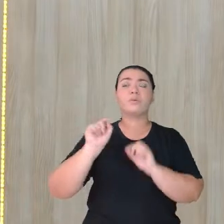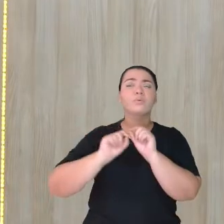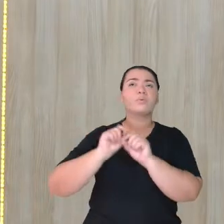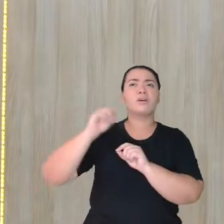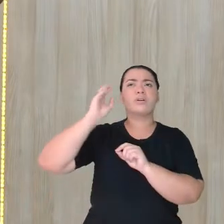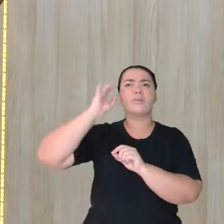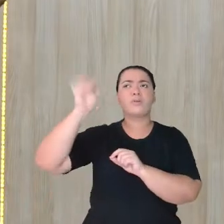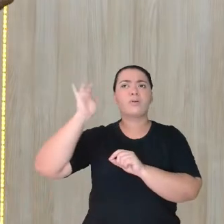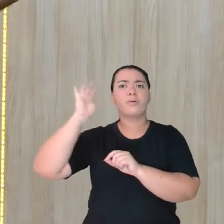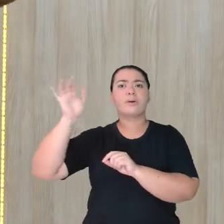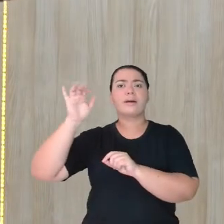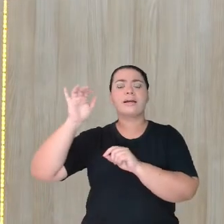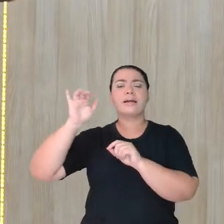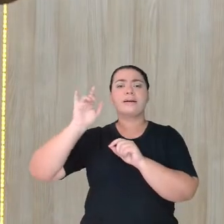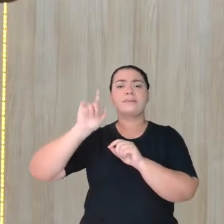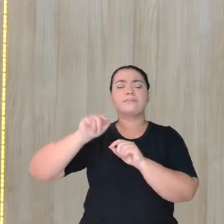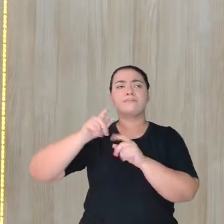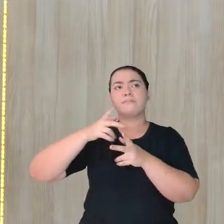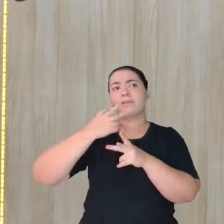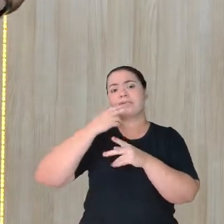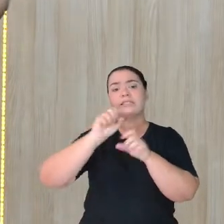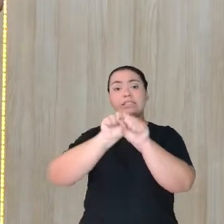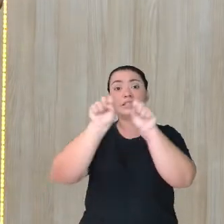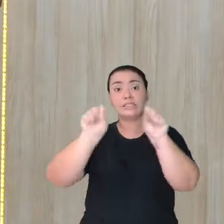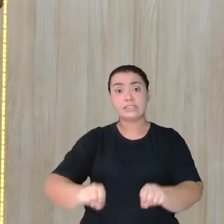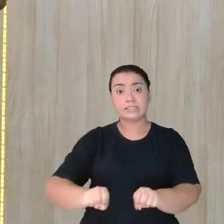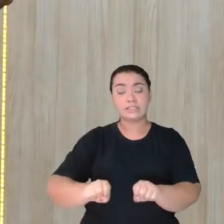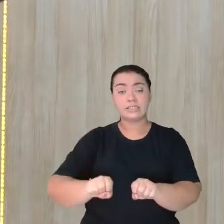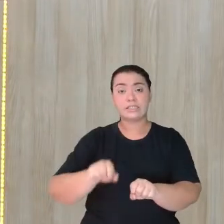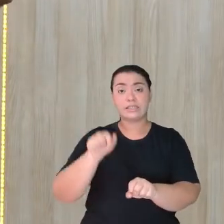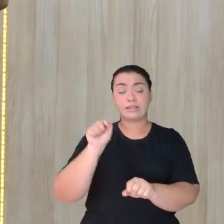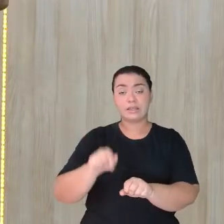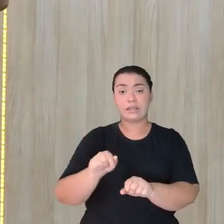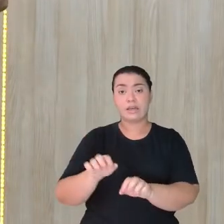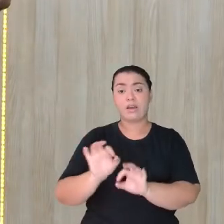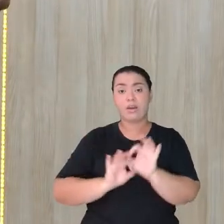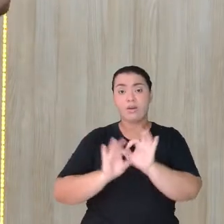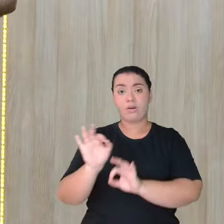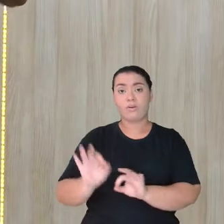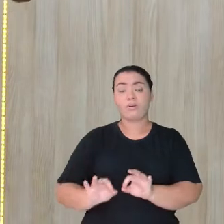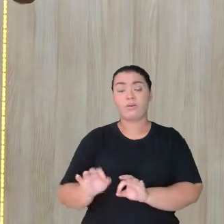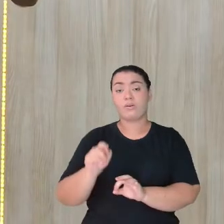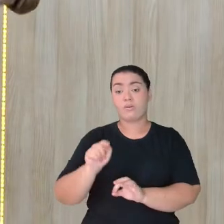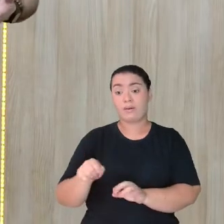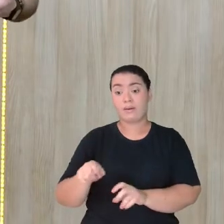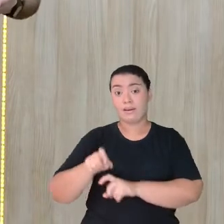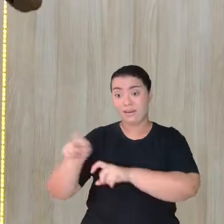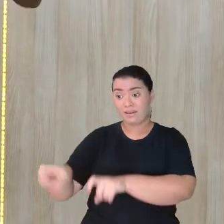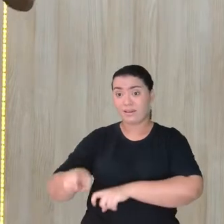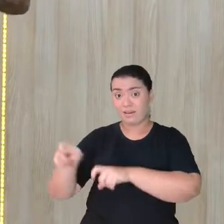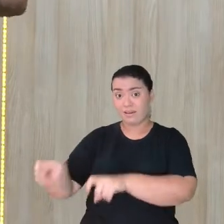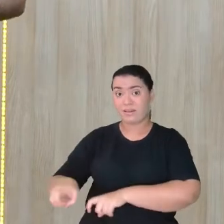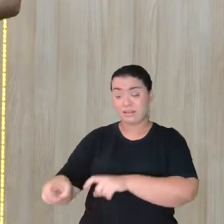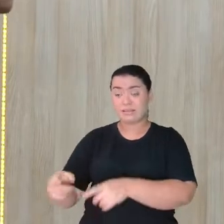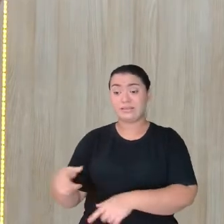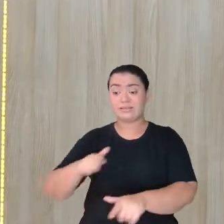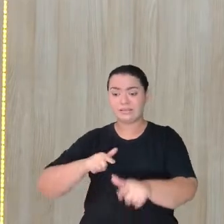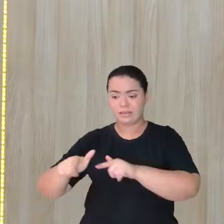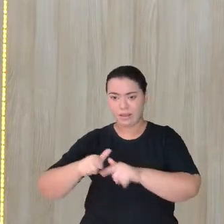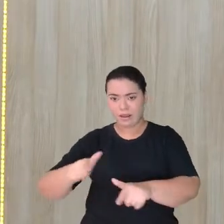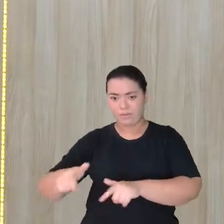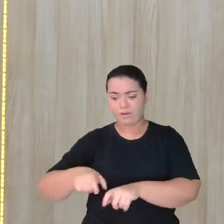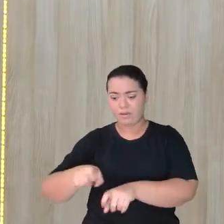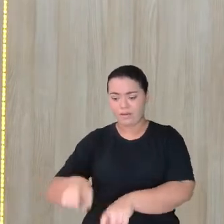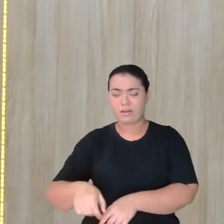filosofia, digamos assim, né? Esse sistema, né, produtivo, organizado de forma que os camponeses trabalhavam nas terras